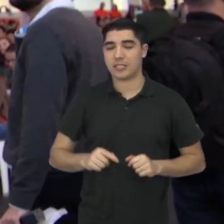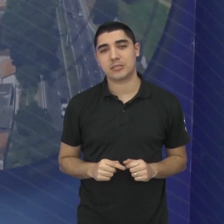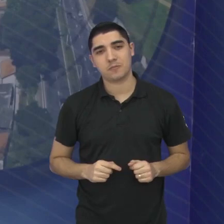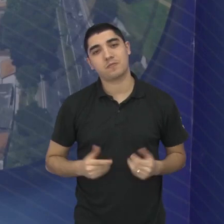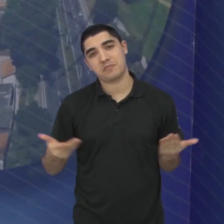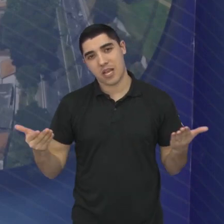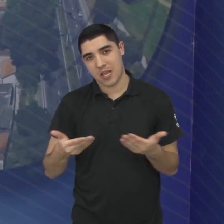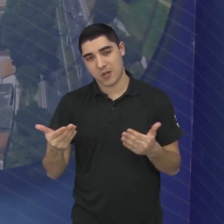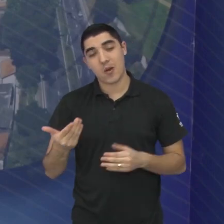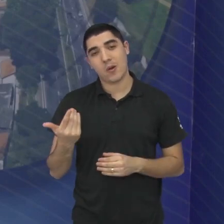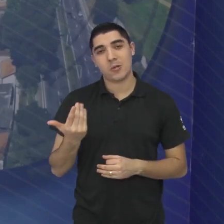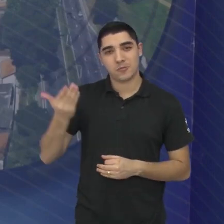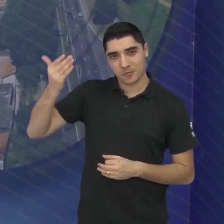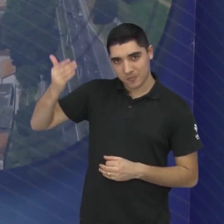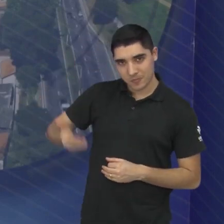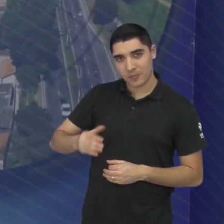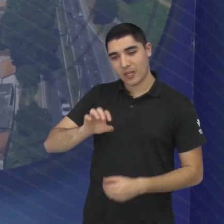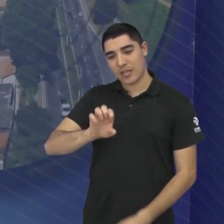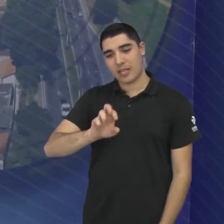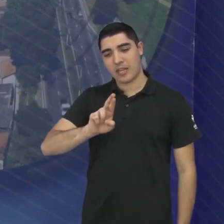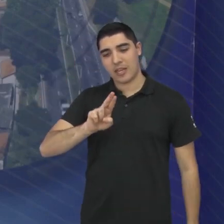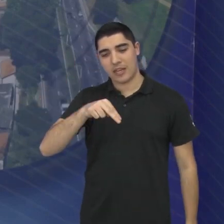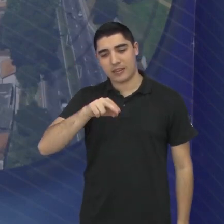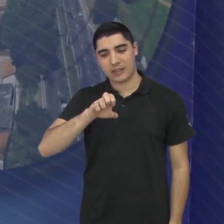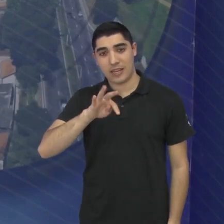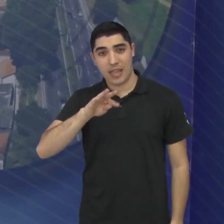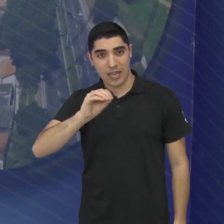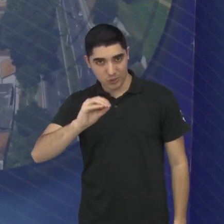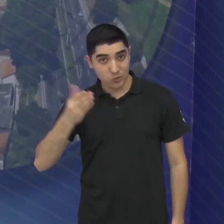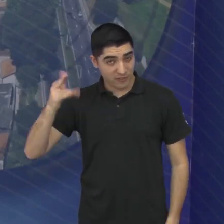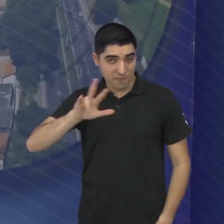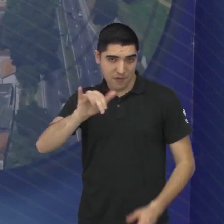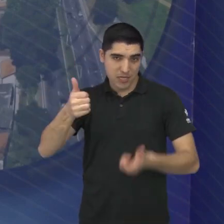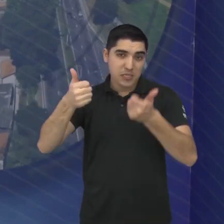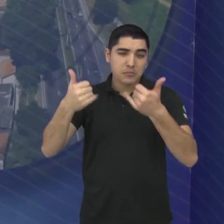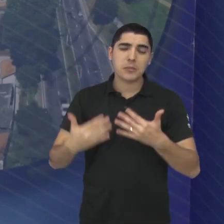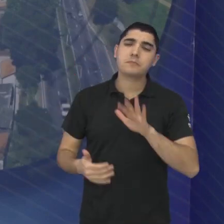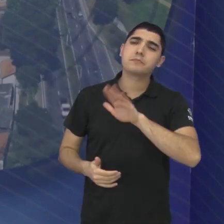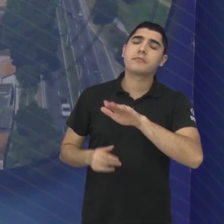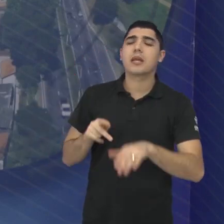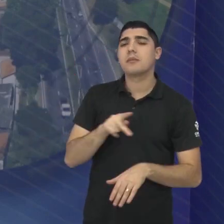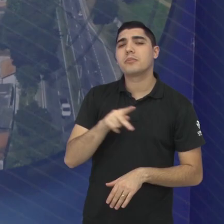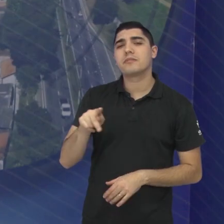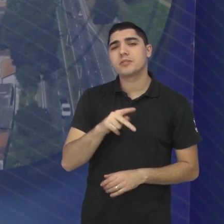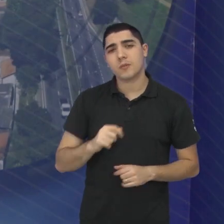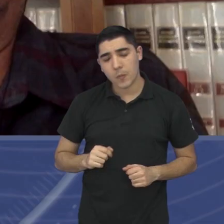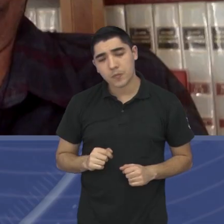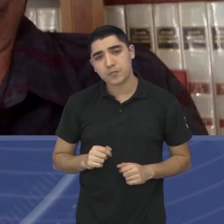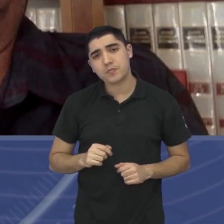outra. Tá, então vou passar a palavra então para o doutor Ernesto. Professor,